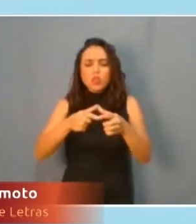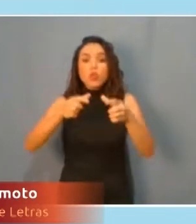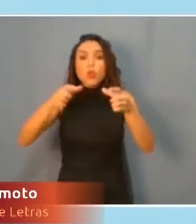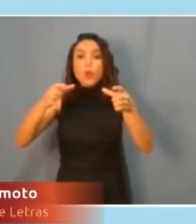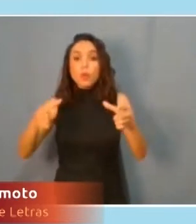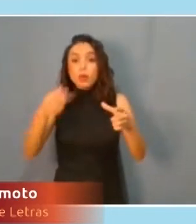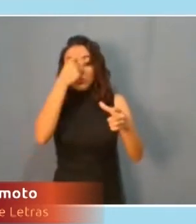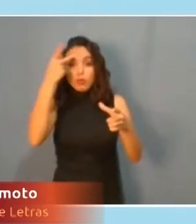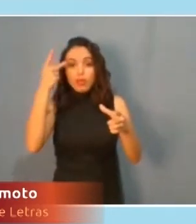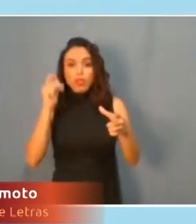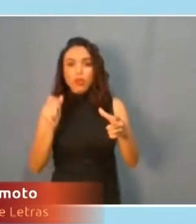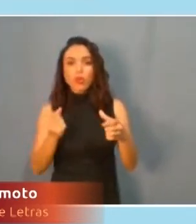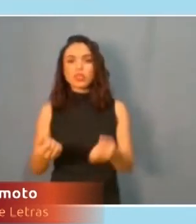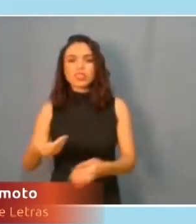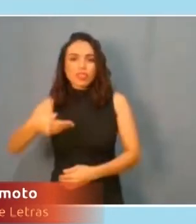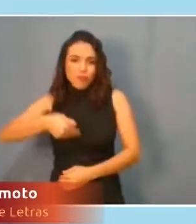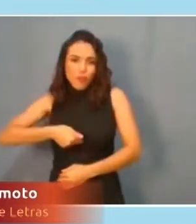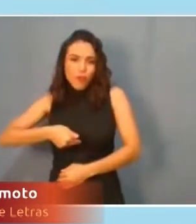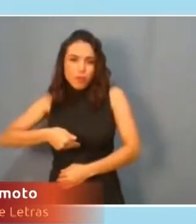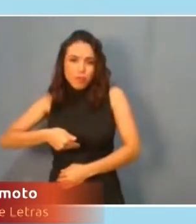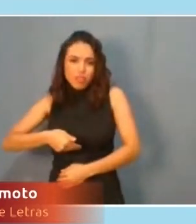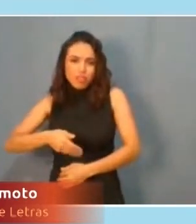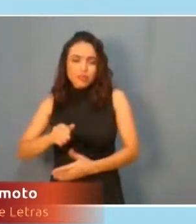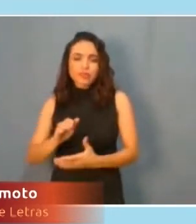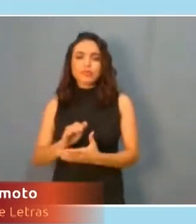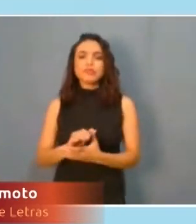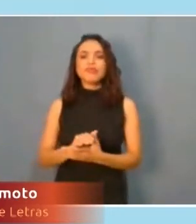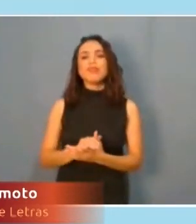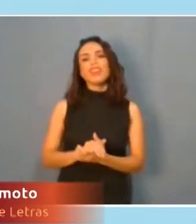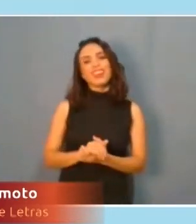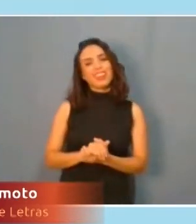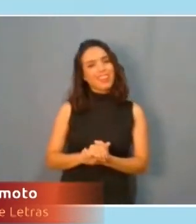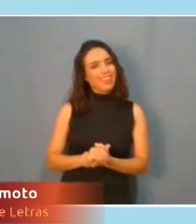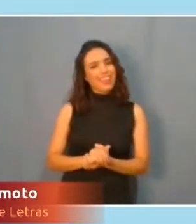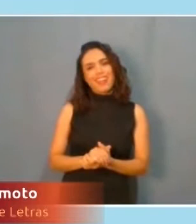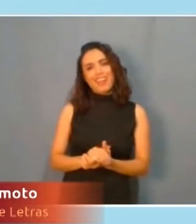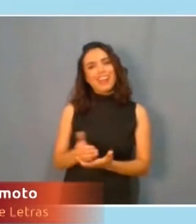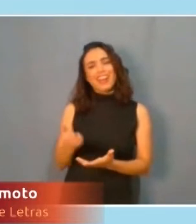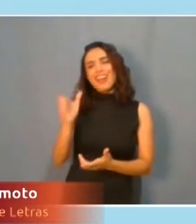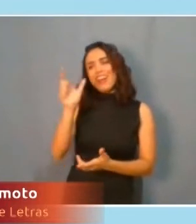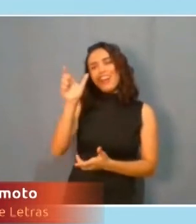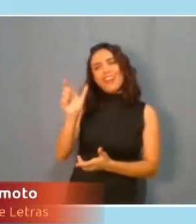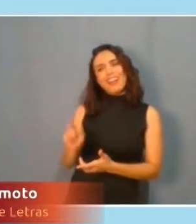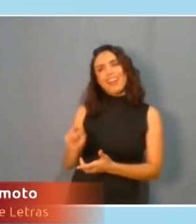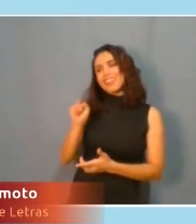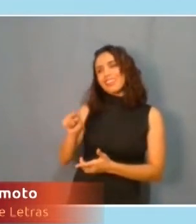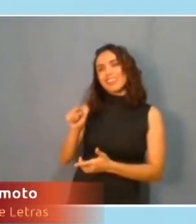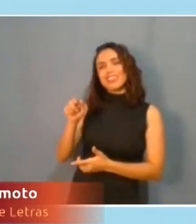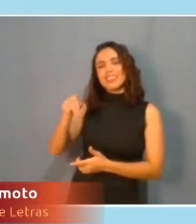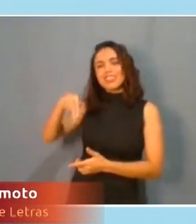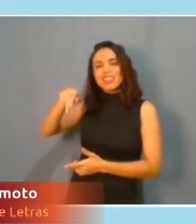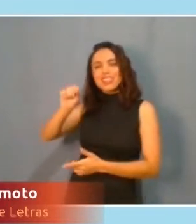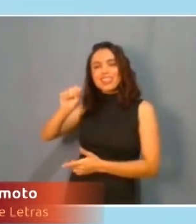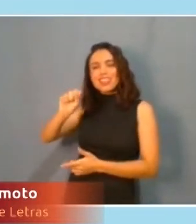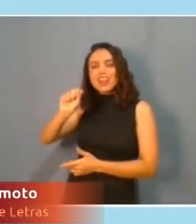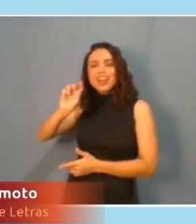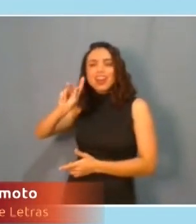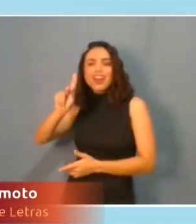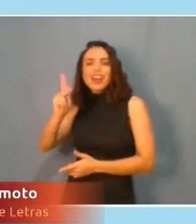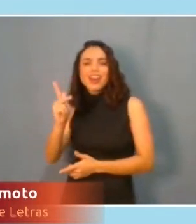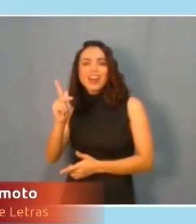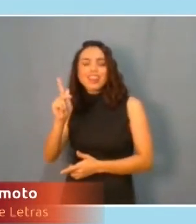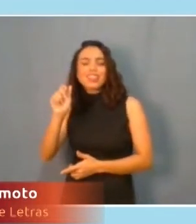fome? A Nathalie, como sempre, ela fez uma avaliação perfeita da situação pela qual o Brasil